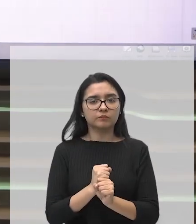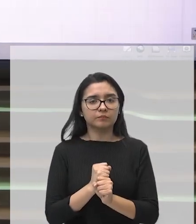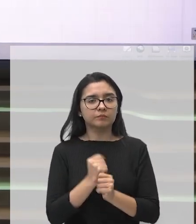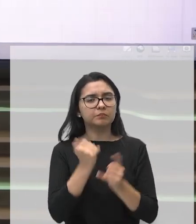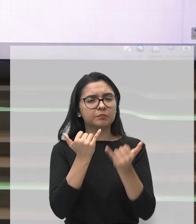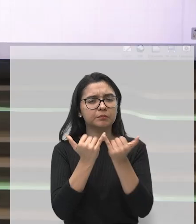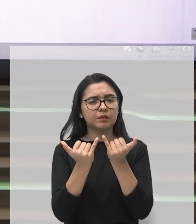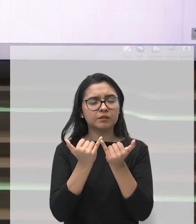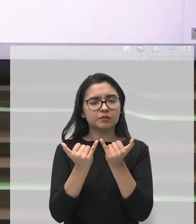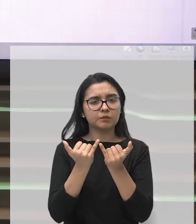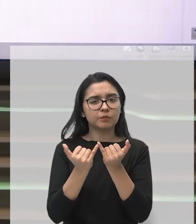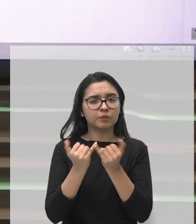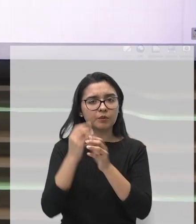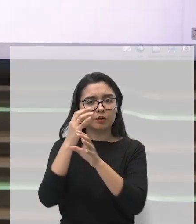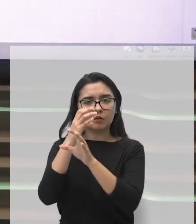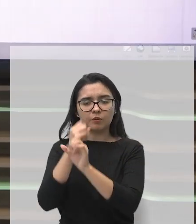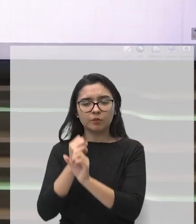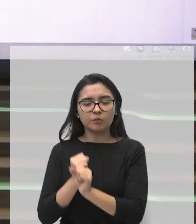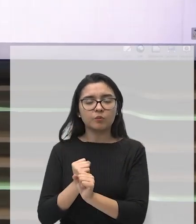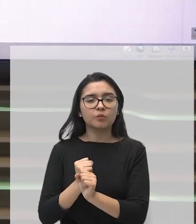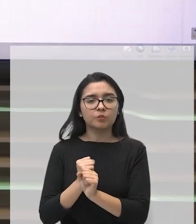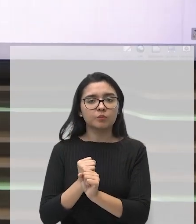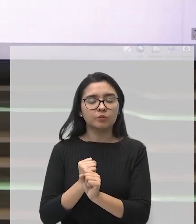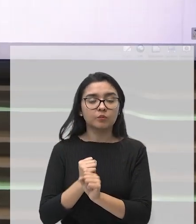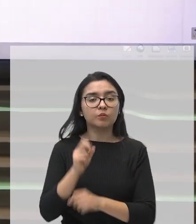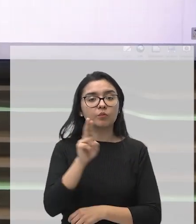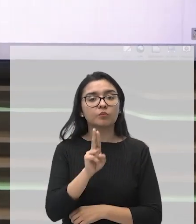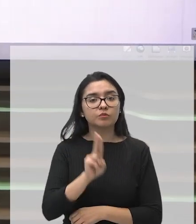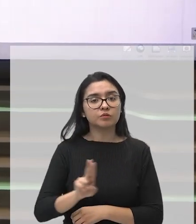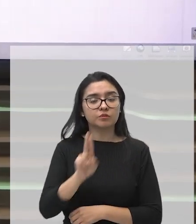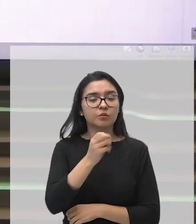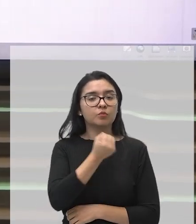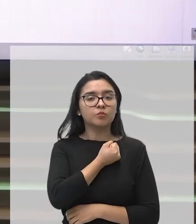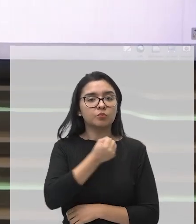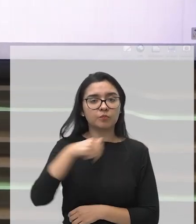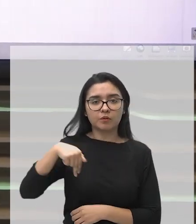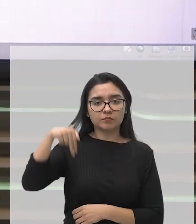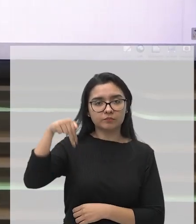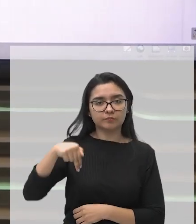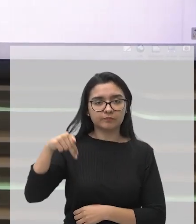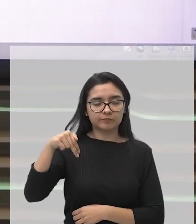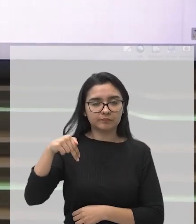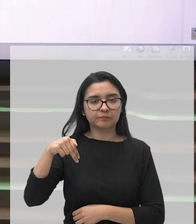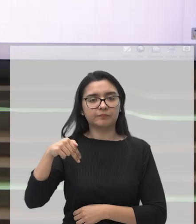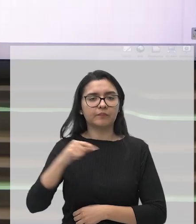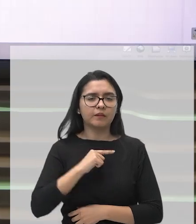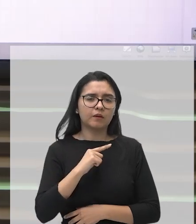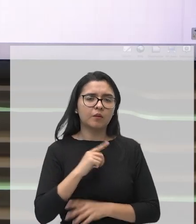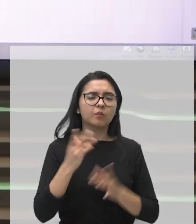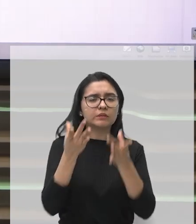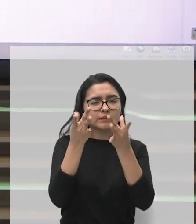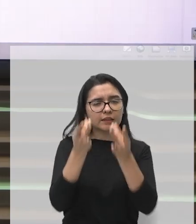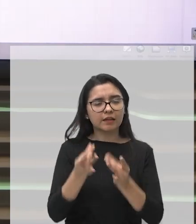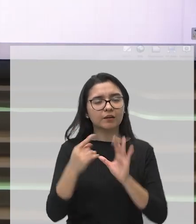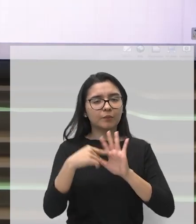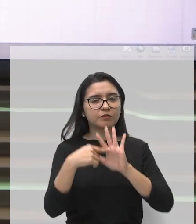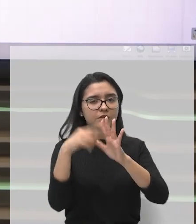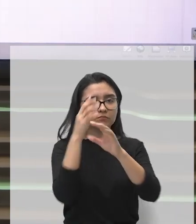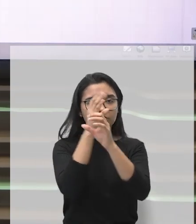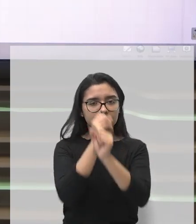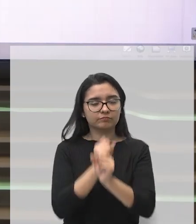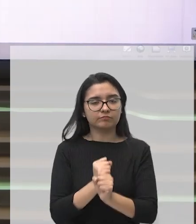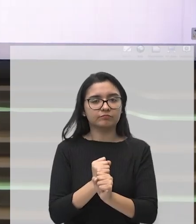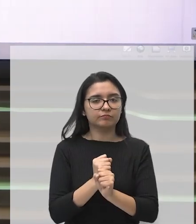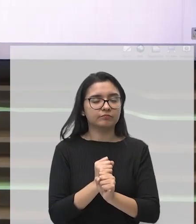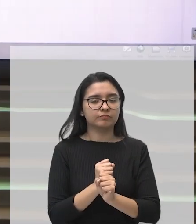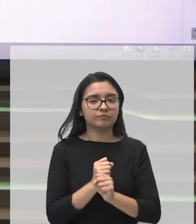com os cálculos que você faz com números naturais. Tem apenas alguns detalhes a mais, que foi o que eu mostrei para você,